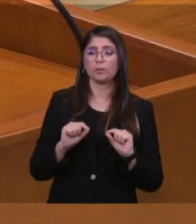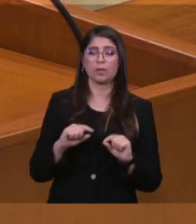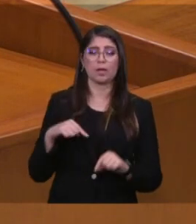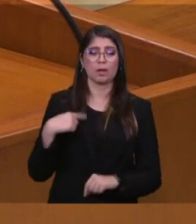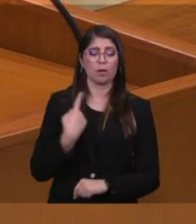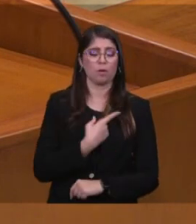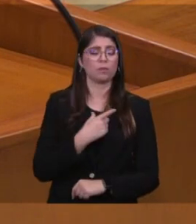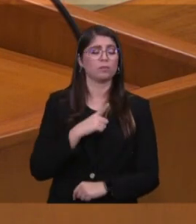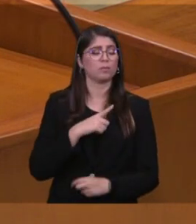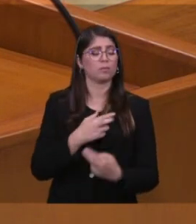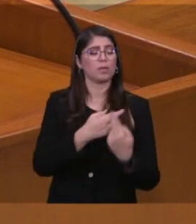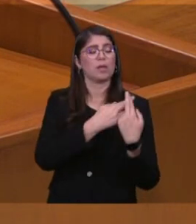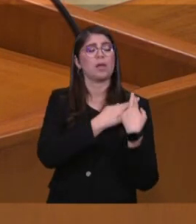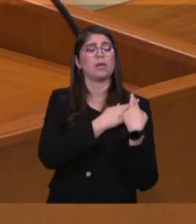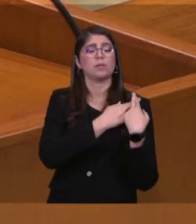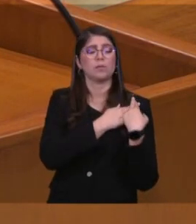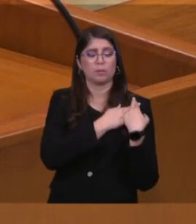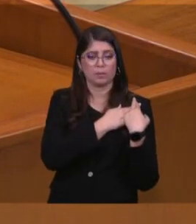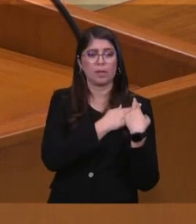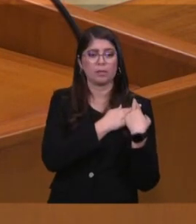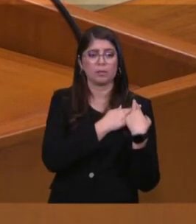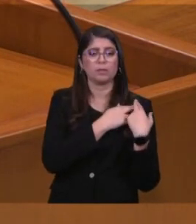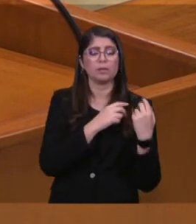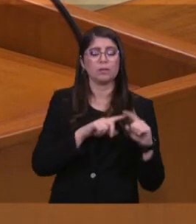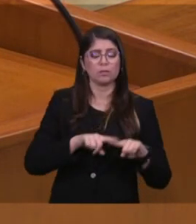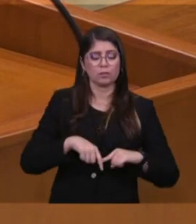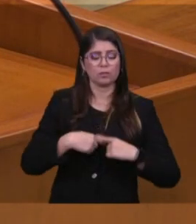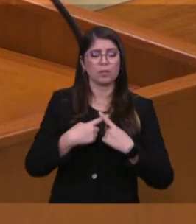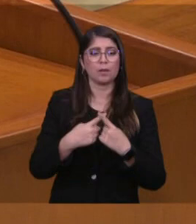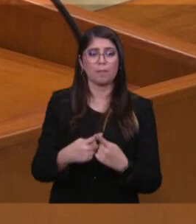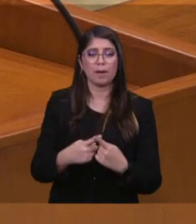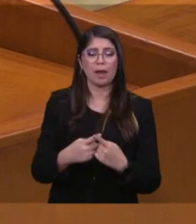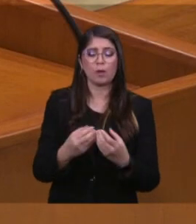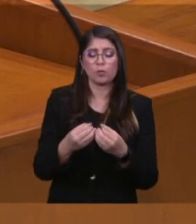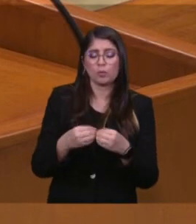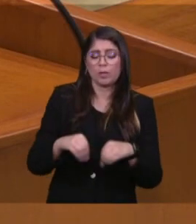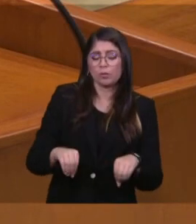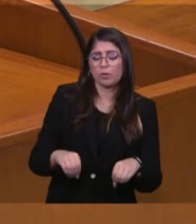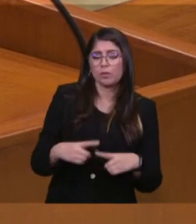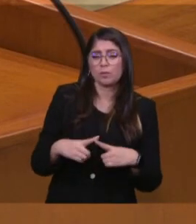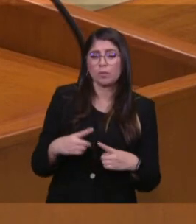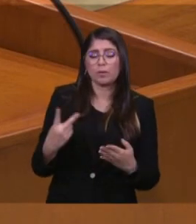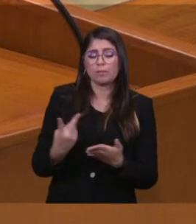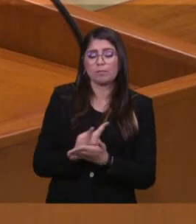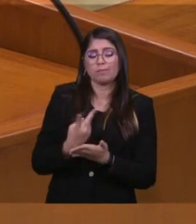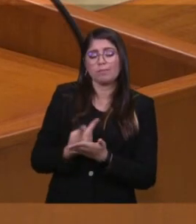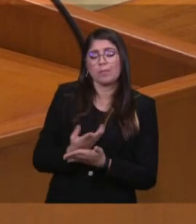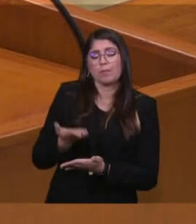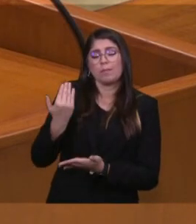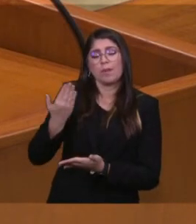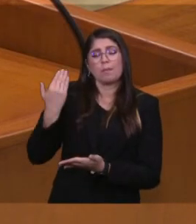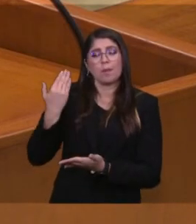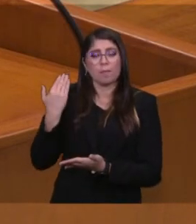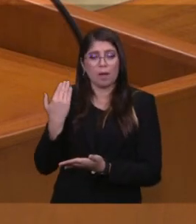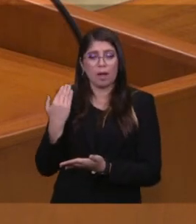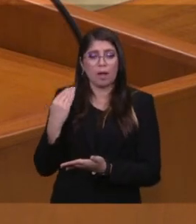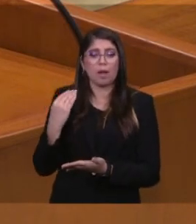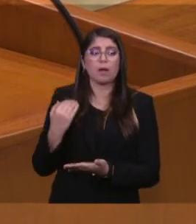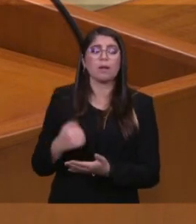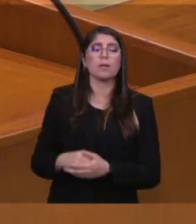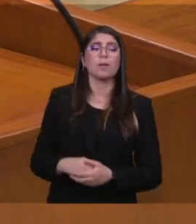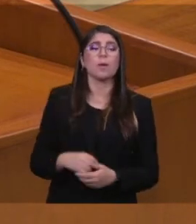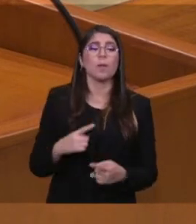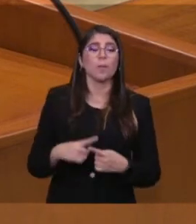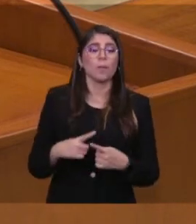temos responsabilidade de reparar os danos causados pelos equívocos de nossos antepassados sob pena de,